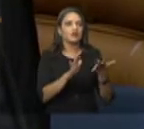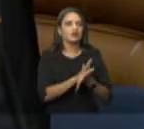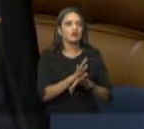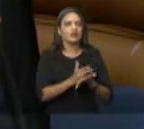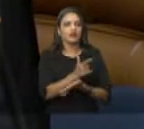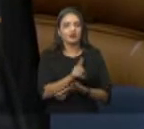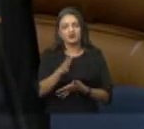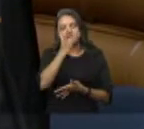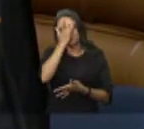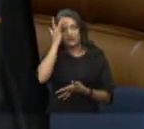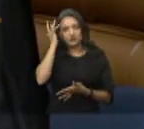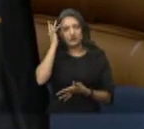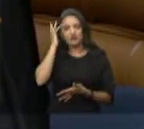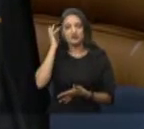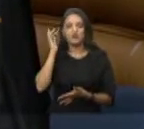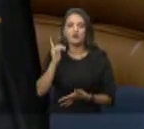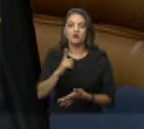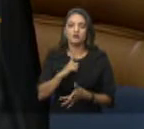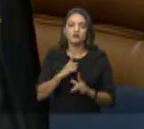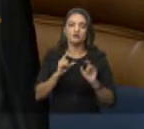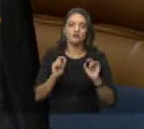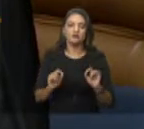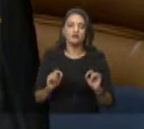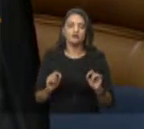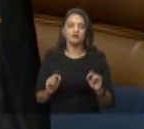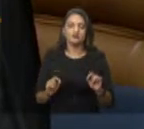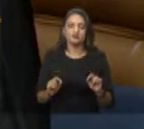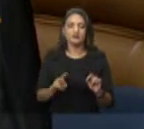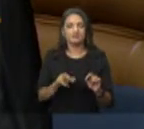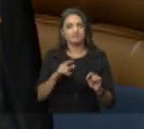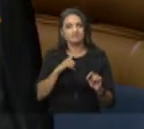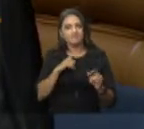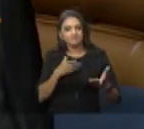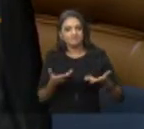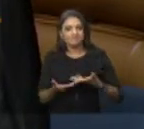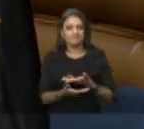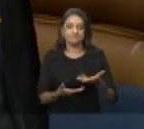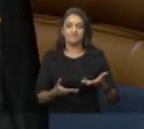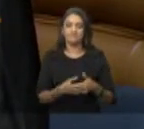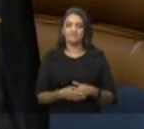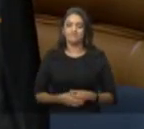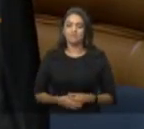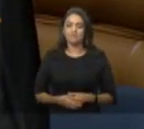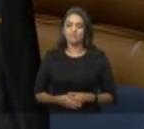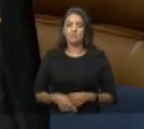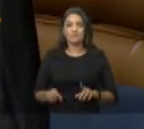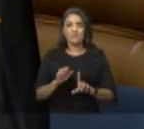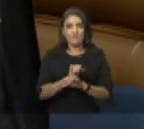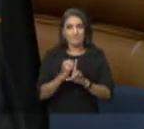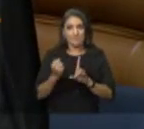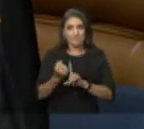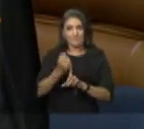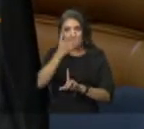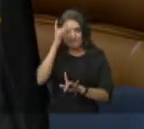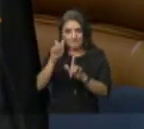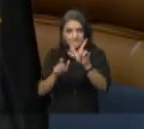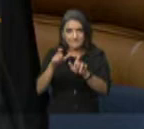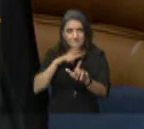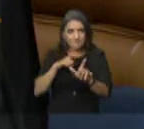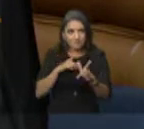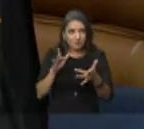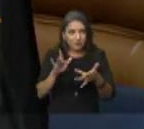Onde serão expostos a diversidade alienação de indivíduo da sociedade sobretudo daqueles que tem